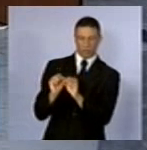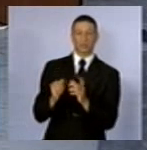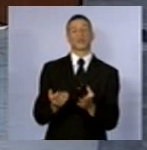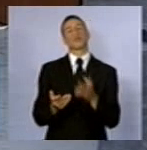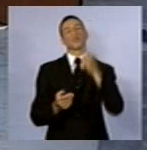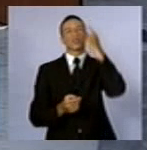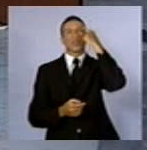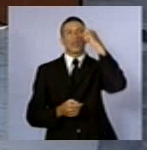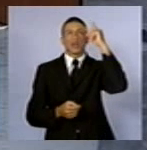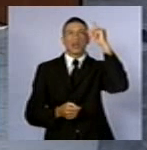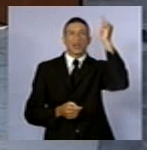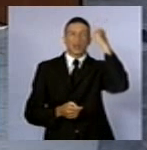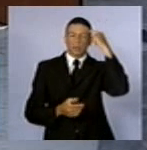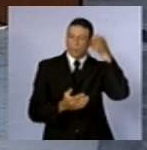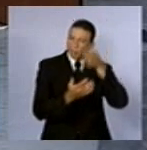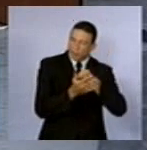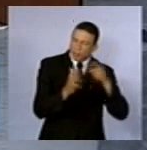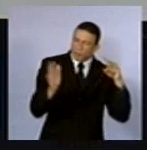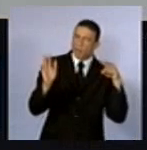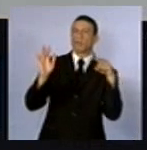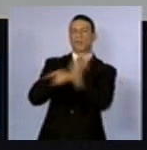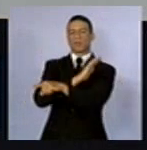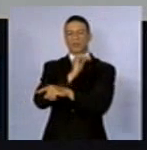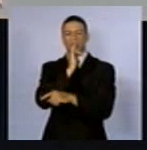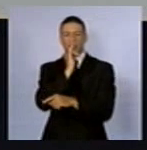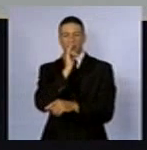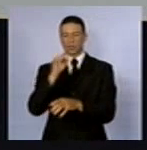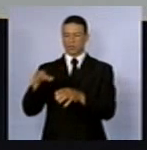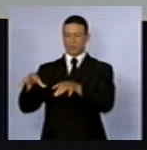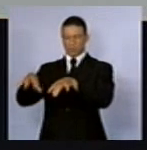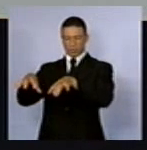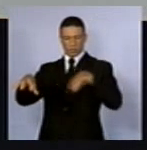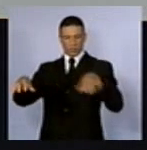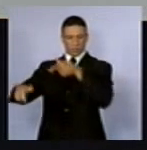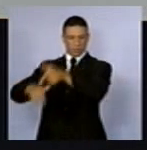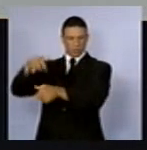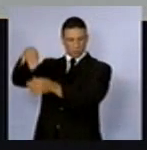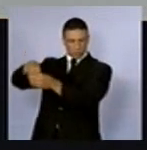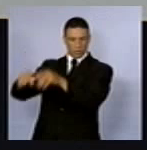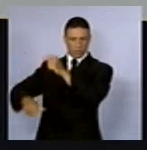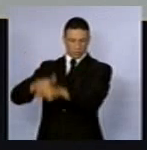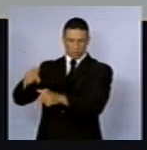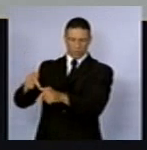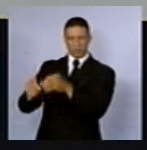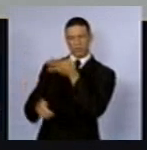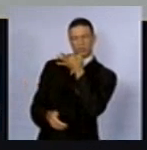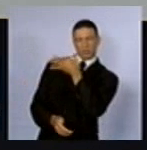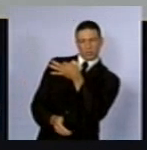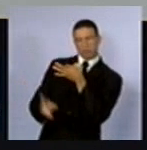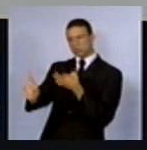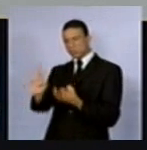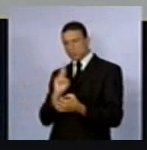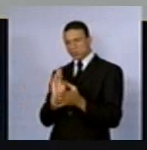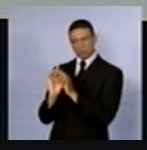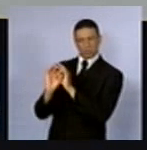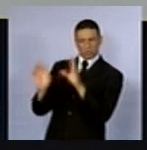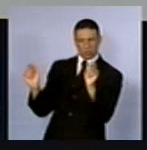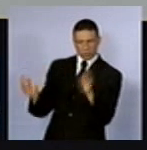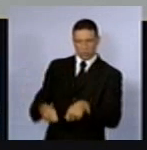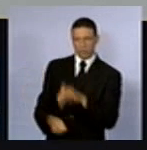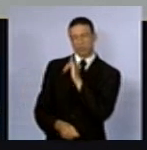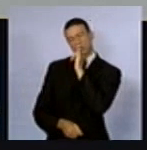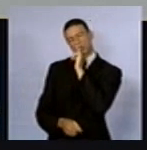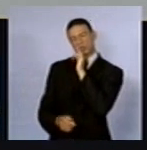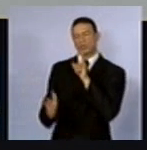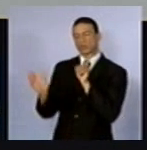me ocorre que acho que talvez a todos aqueles queu setor eh eh pudessem eh responder eh o senhor